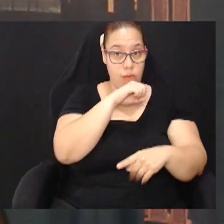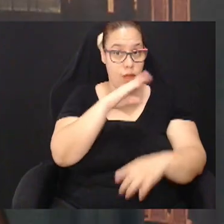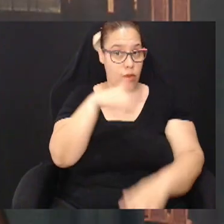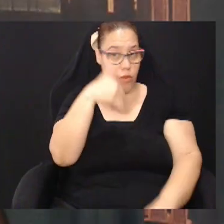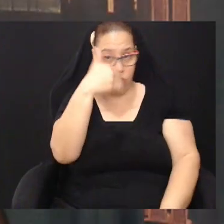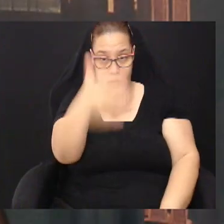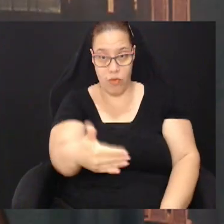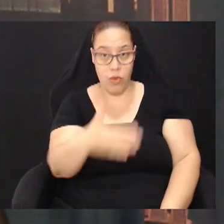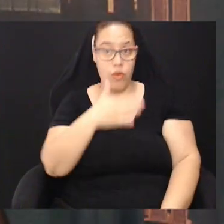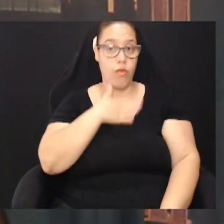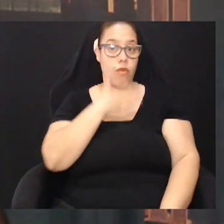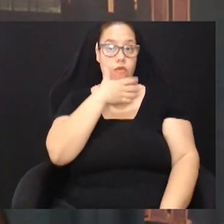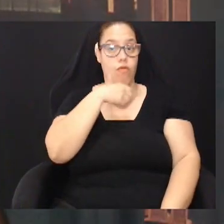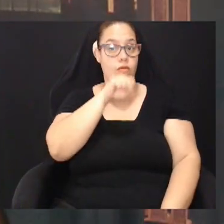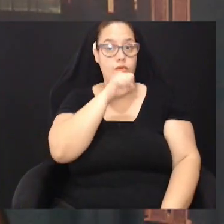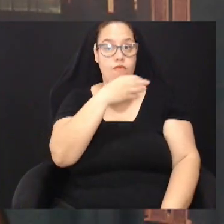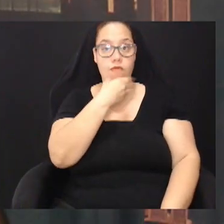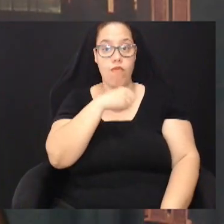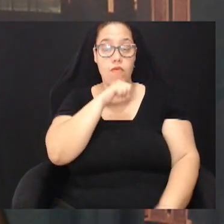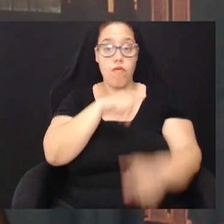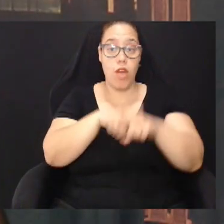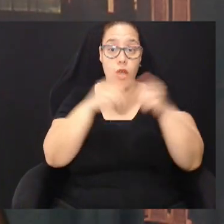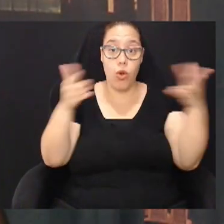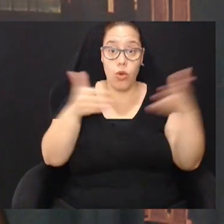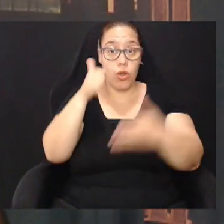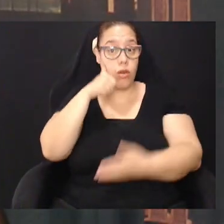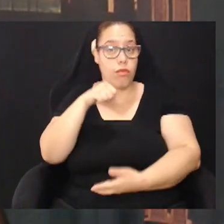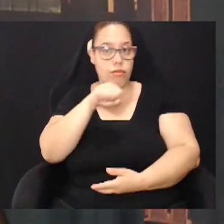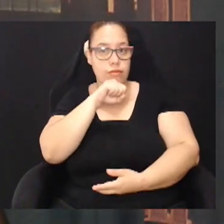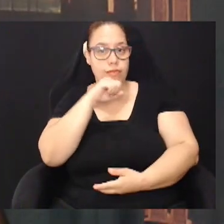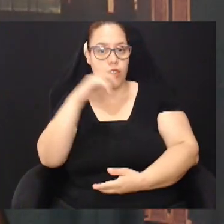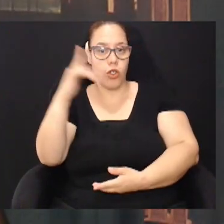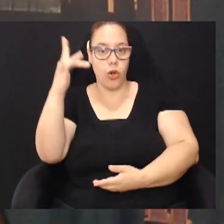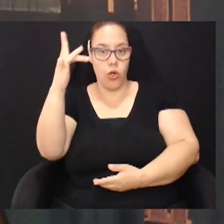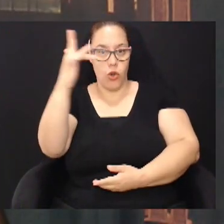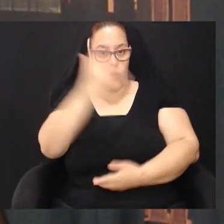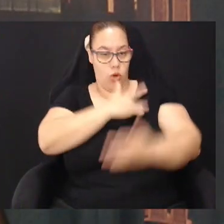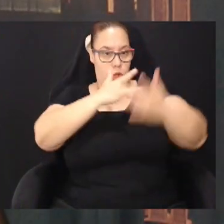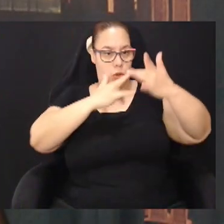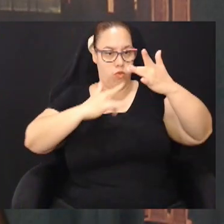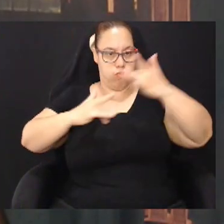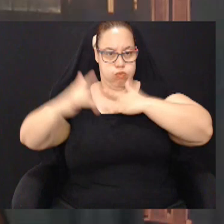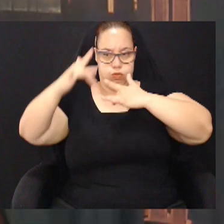mas hoje sendo mãe, o quanto isso toca em alguns pontos Sim.